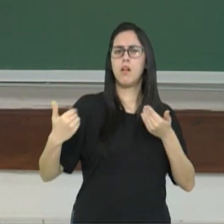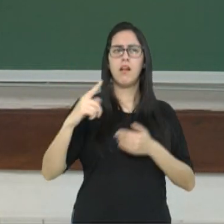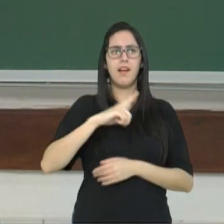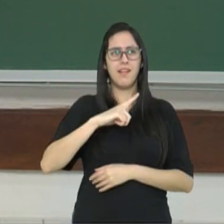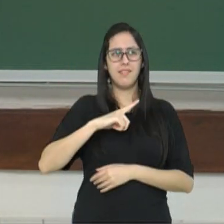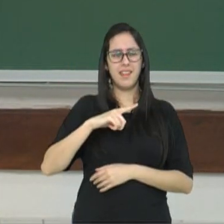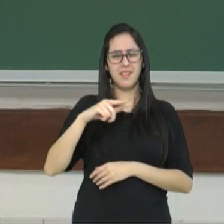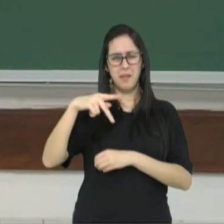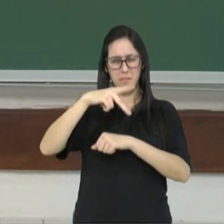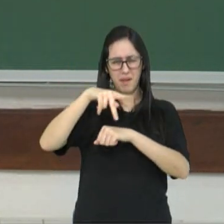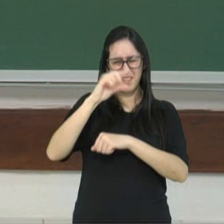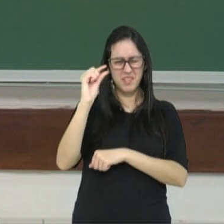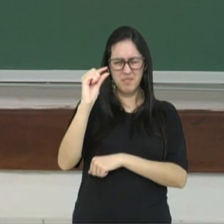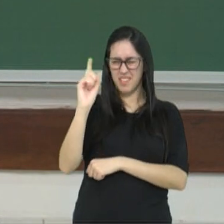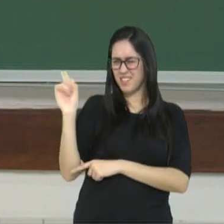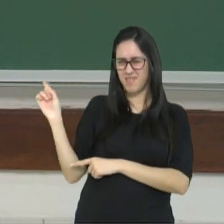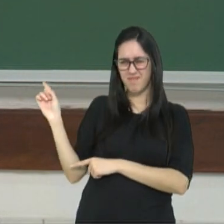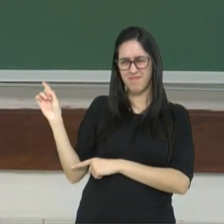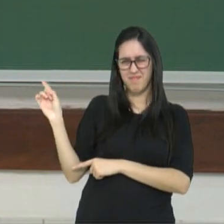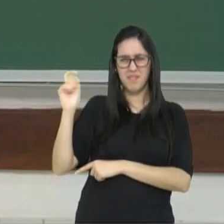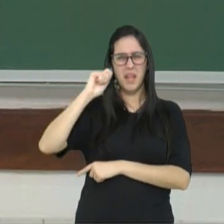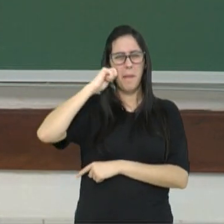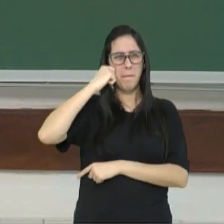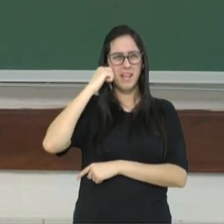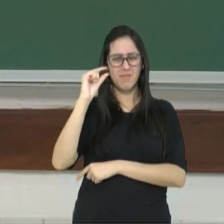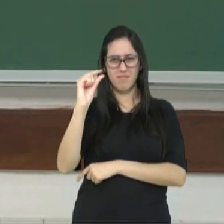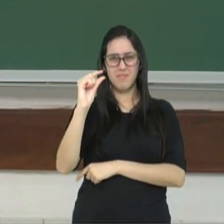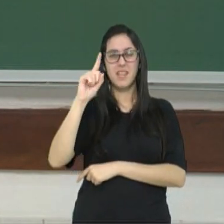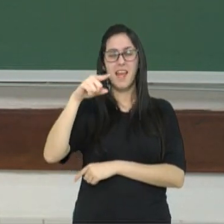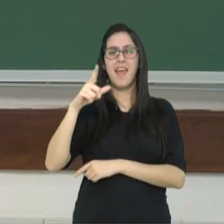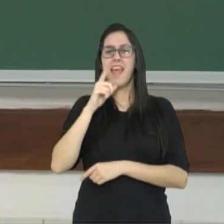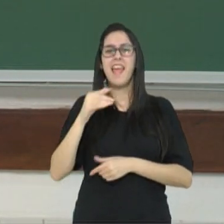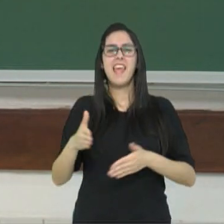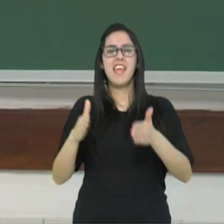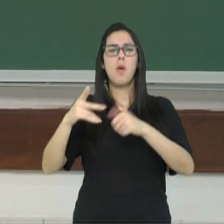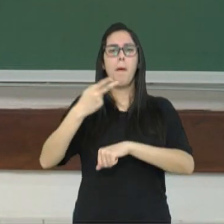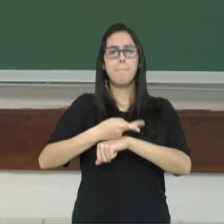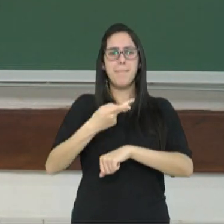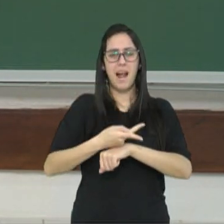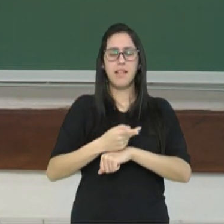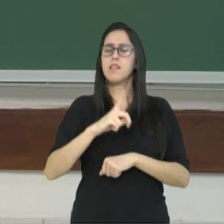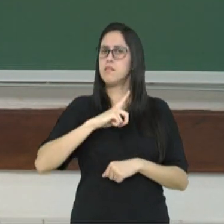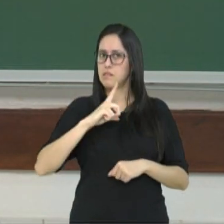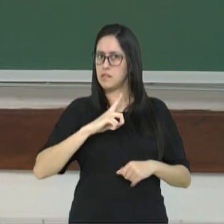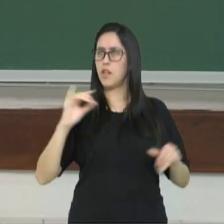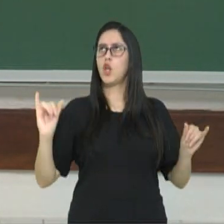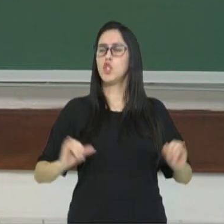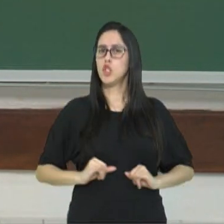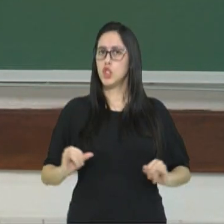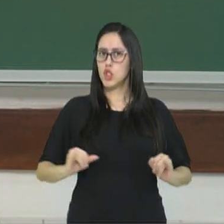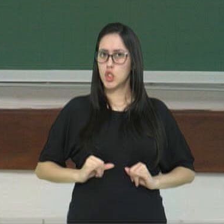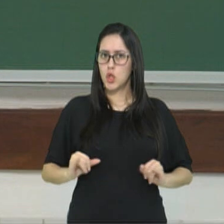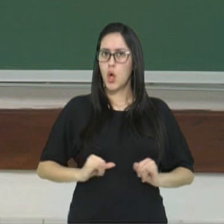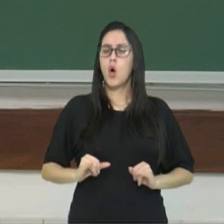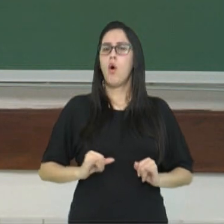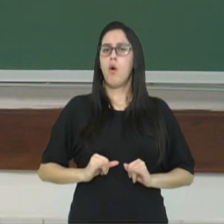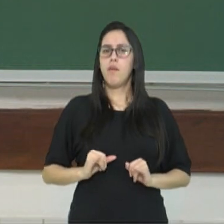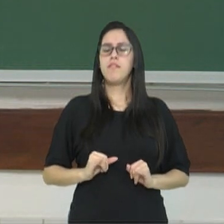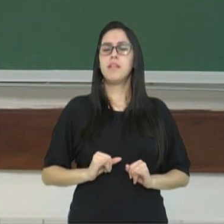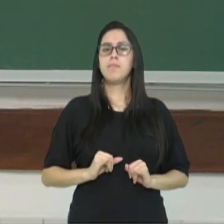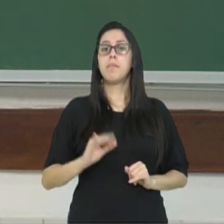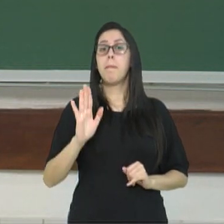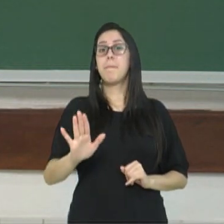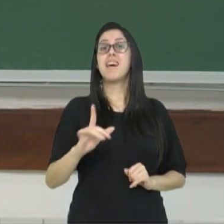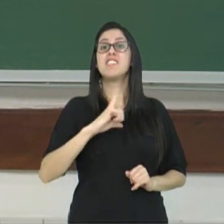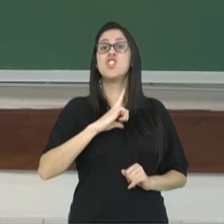esse país pequeno, que fica bem na entrada do Rio da Prata, ele sempre sofreu grande influência, ora por parte do Brasil,